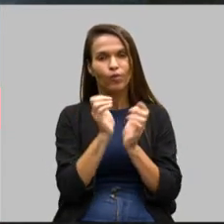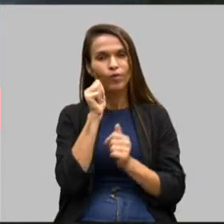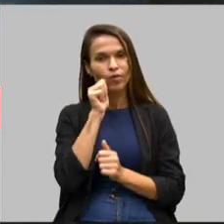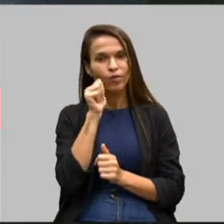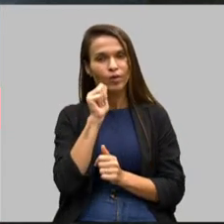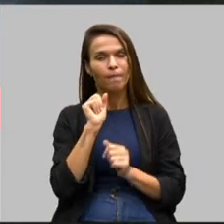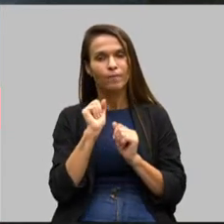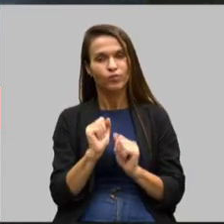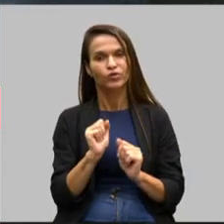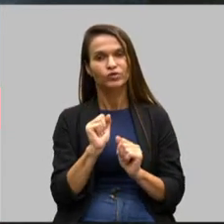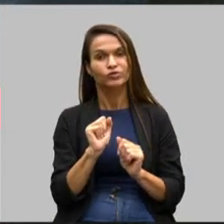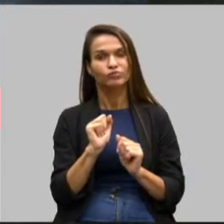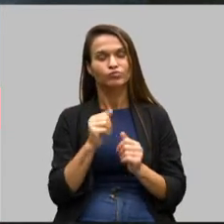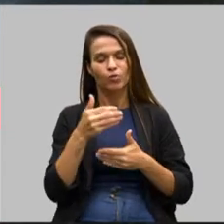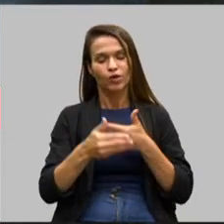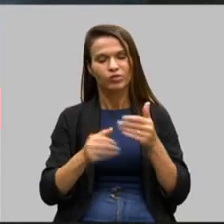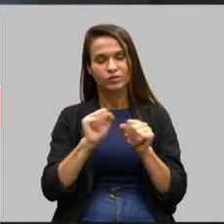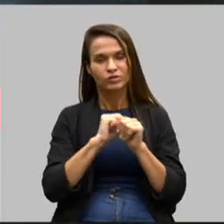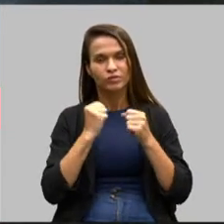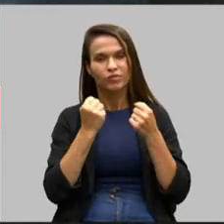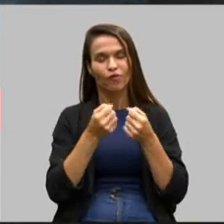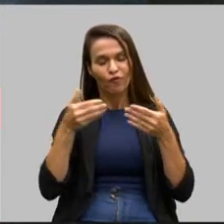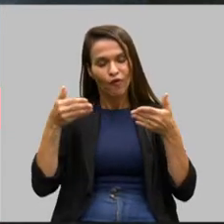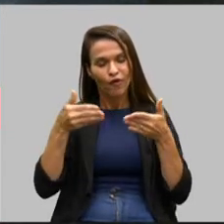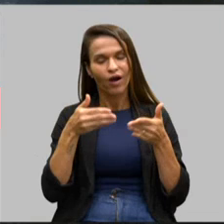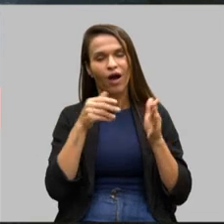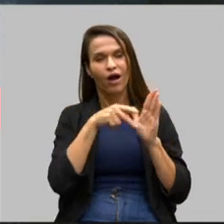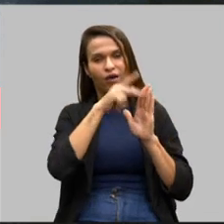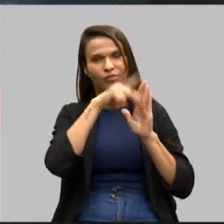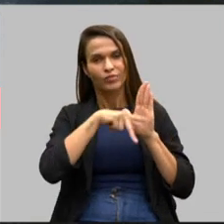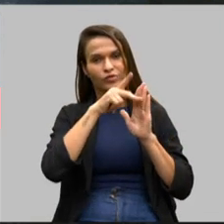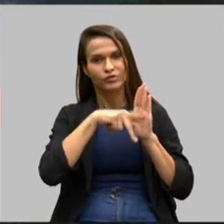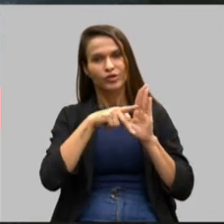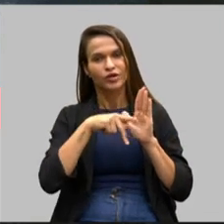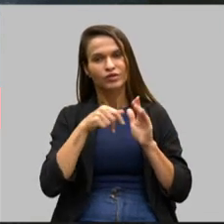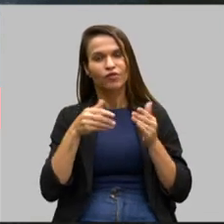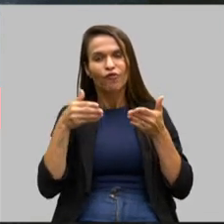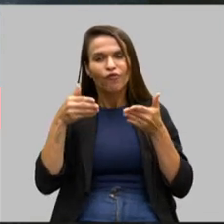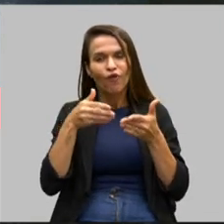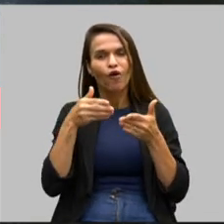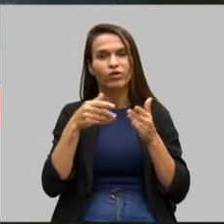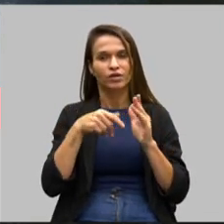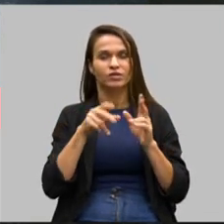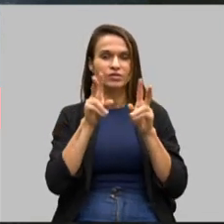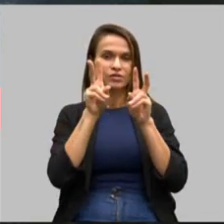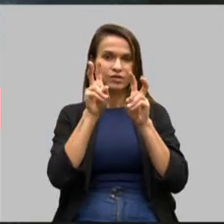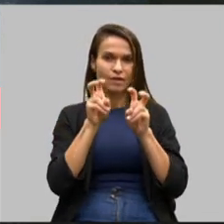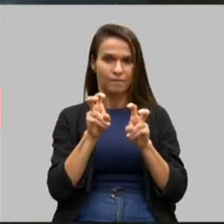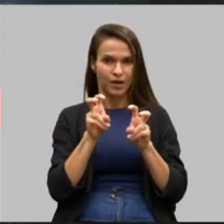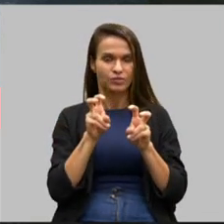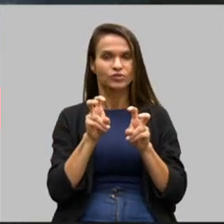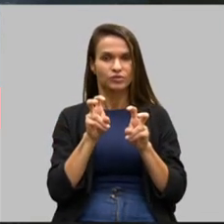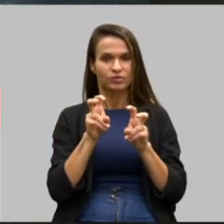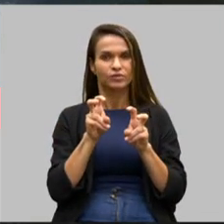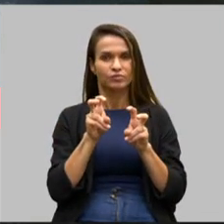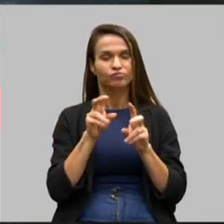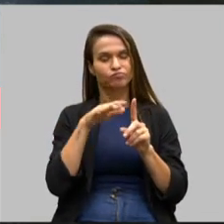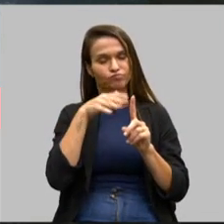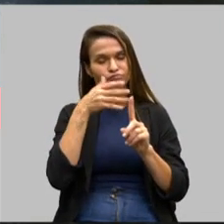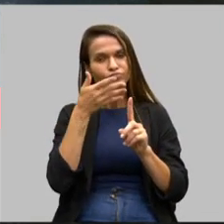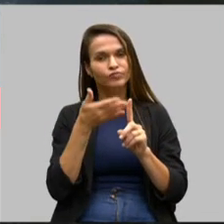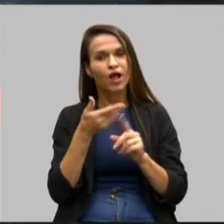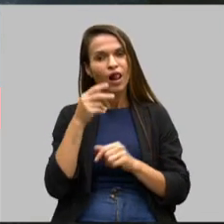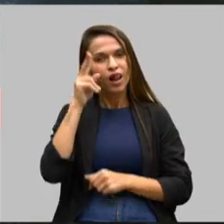seminário, presidente, pautar projetos que causem sobre essa temática. Aqui, Leninha, Vossa Excelência lembrou ali para mim,